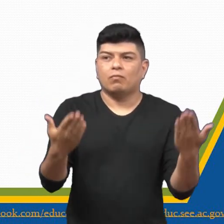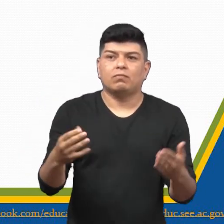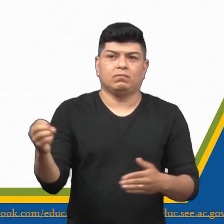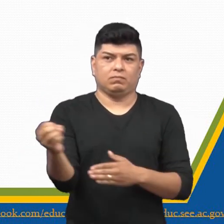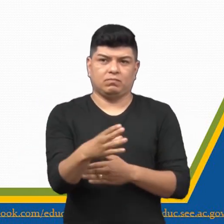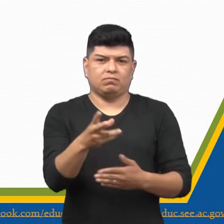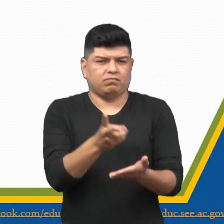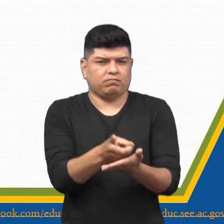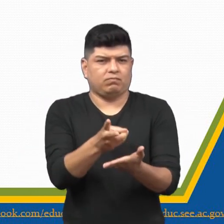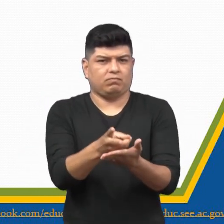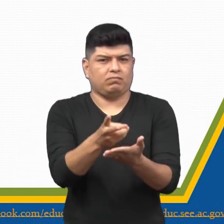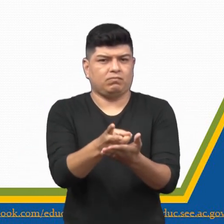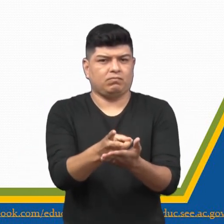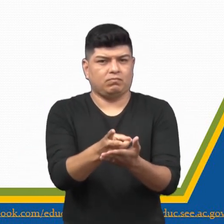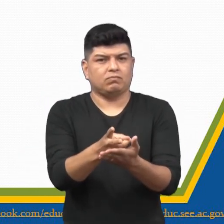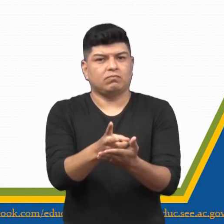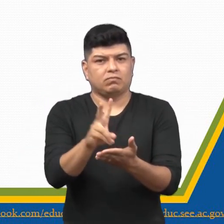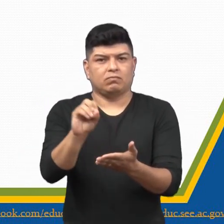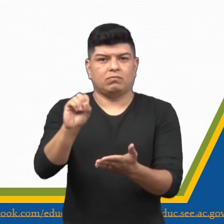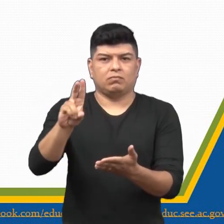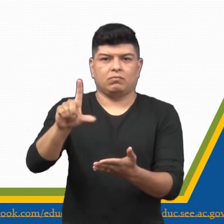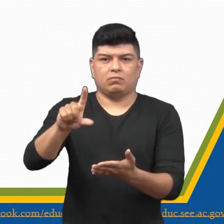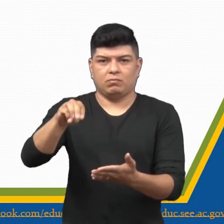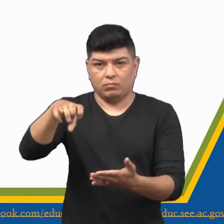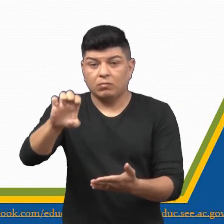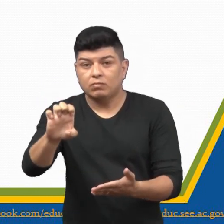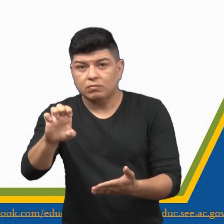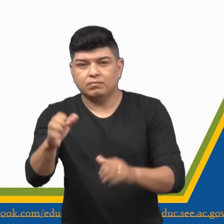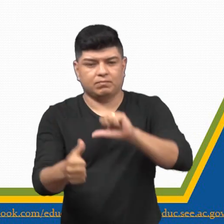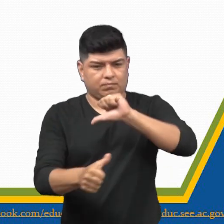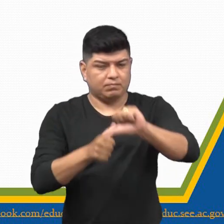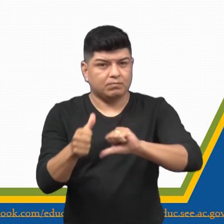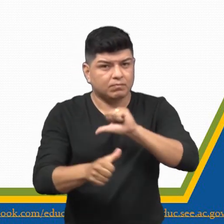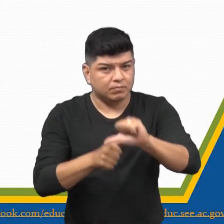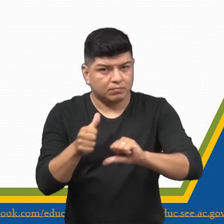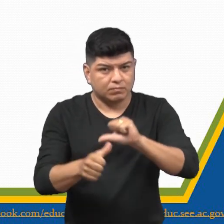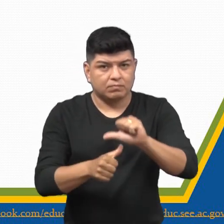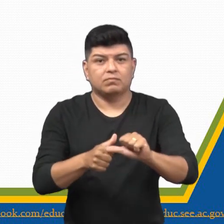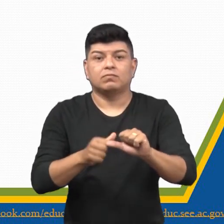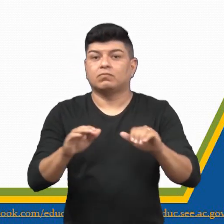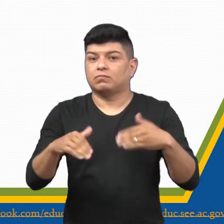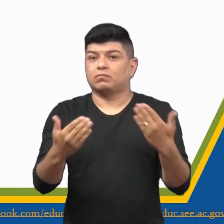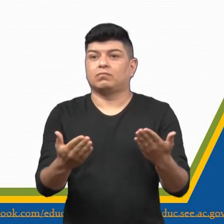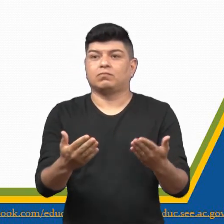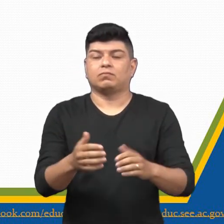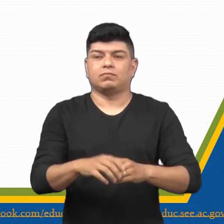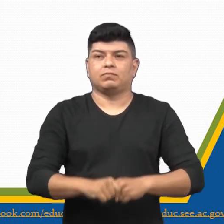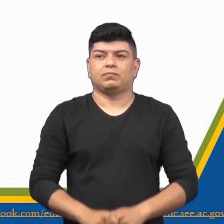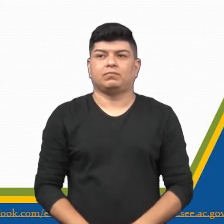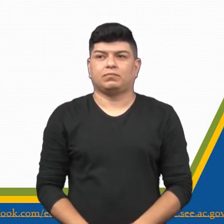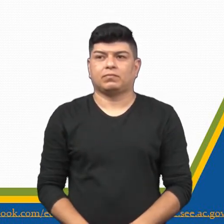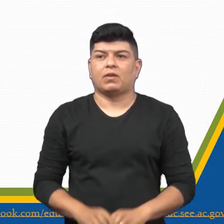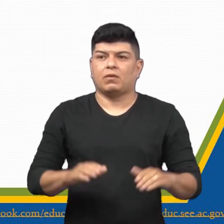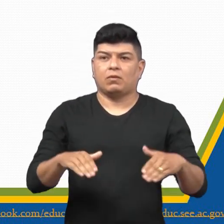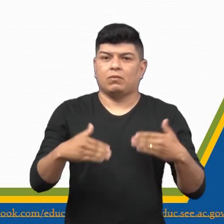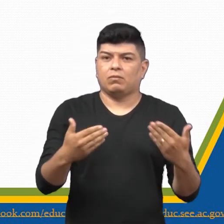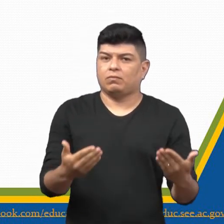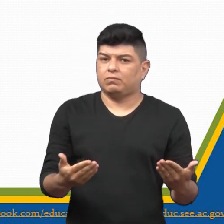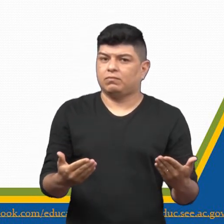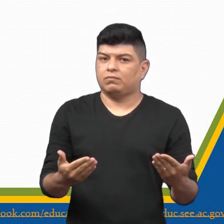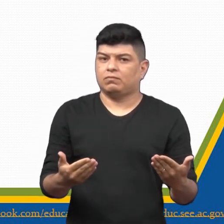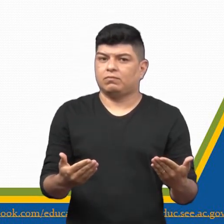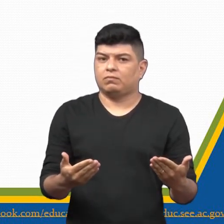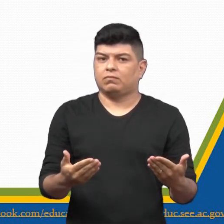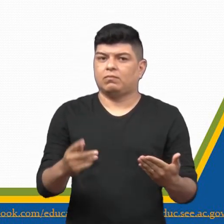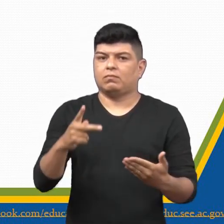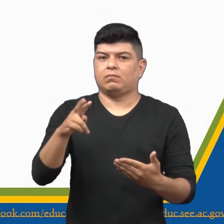Mantendo-se constante o seu volume. Então, volume constante, nós temos transformação isovolumétrica. Qual vai ser, então, a